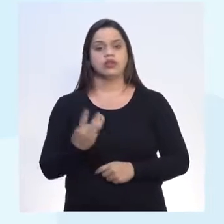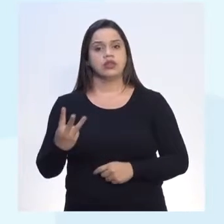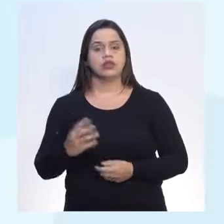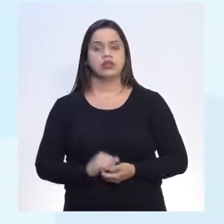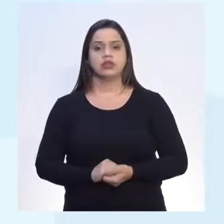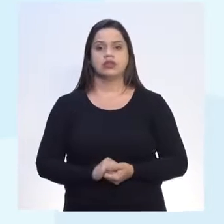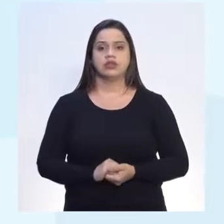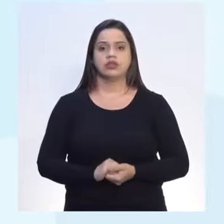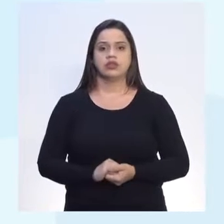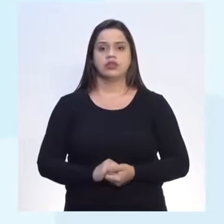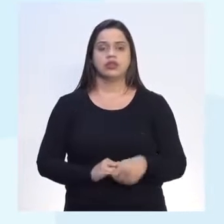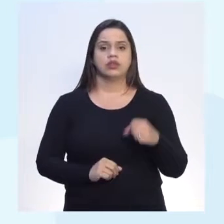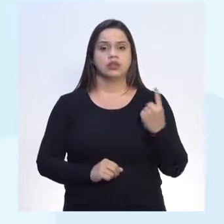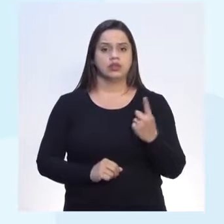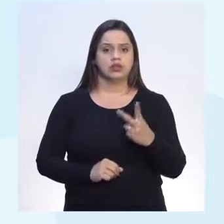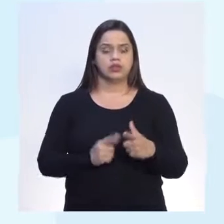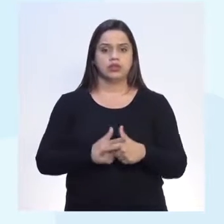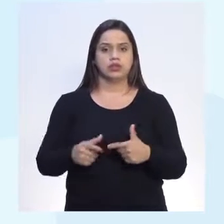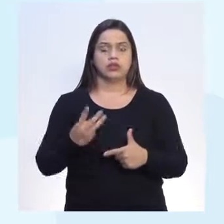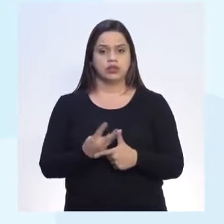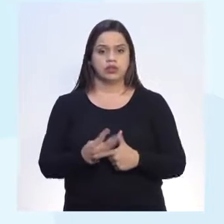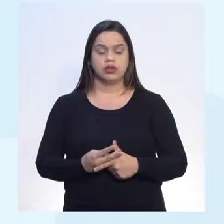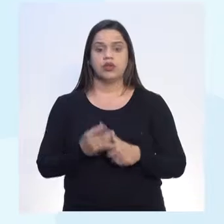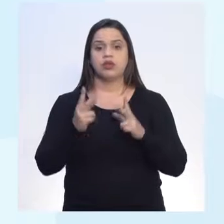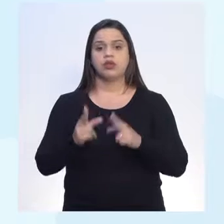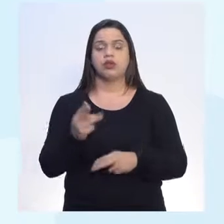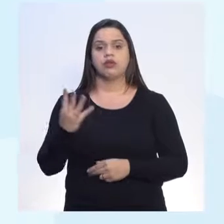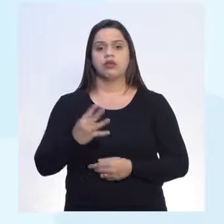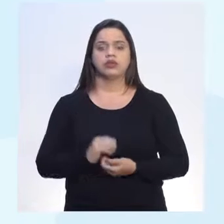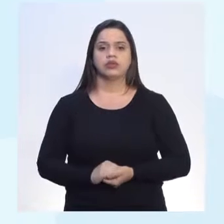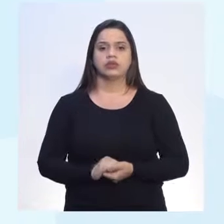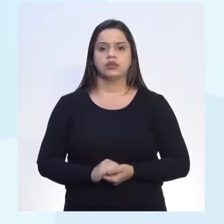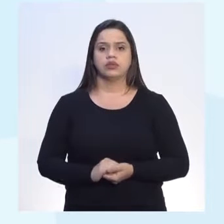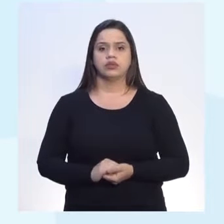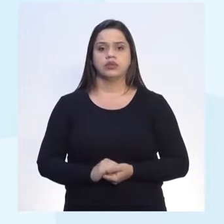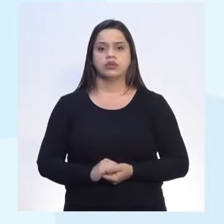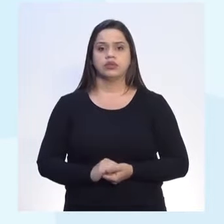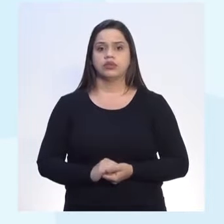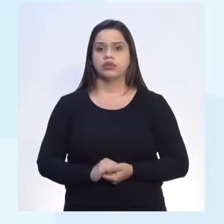caso aí, 12 dividido por 3 dá 4. Vamos tentar entender, vamos